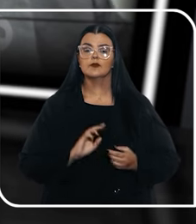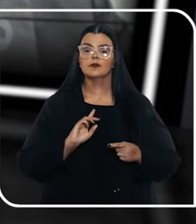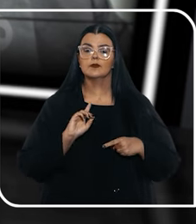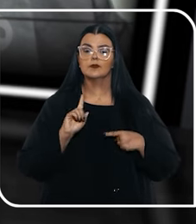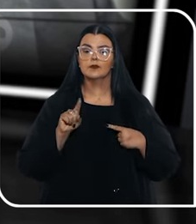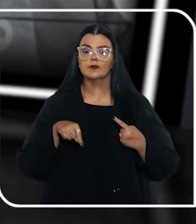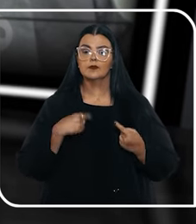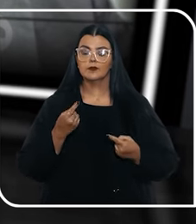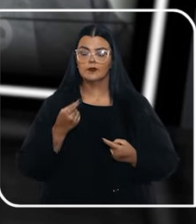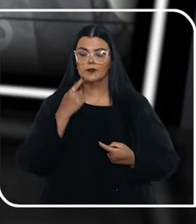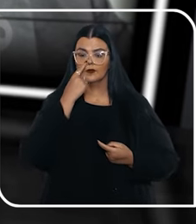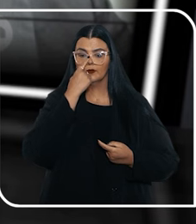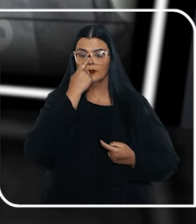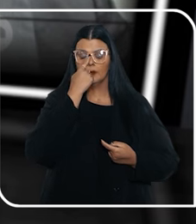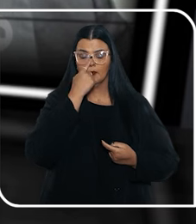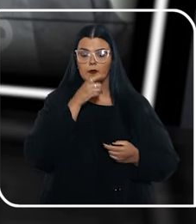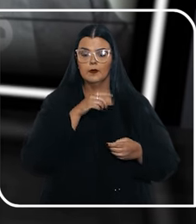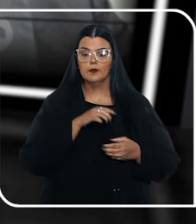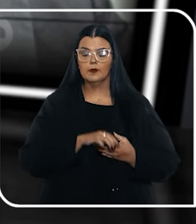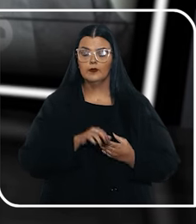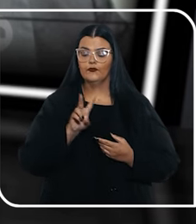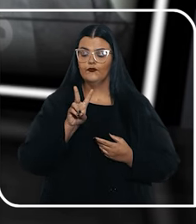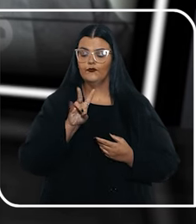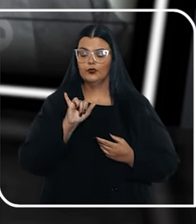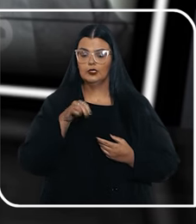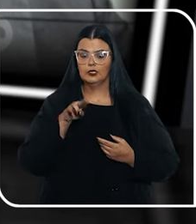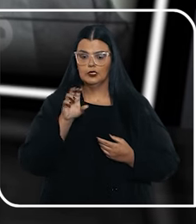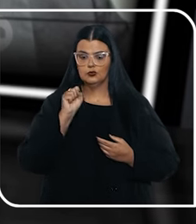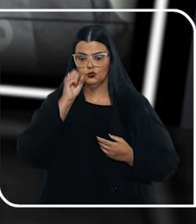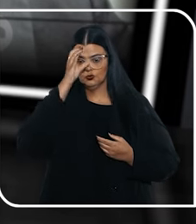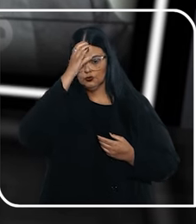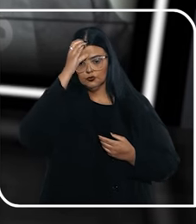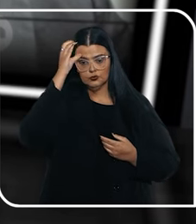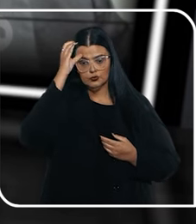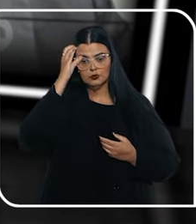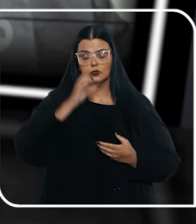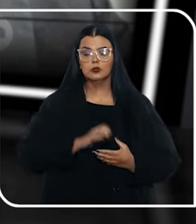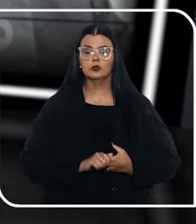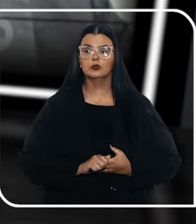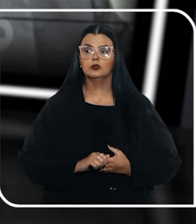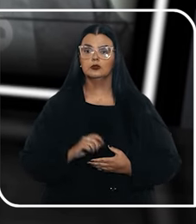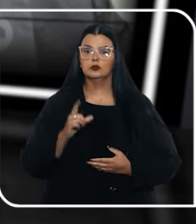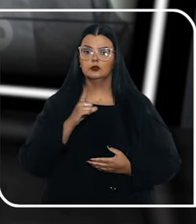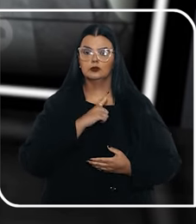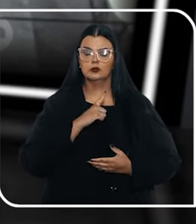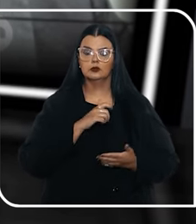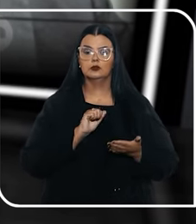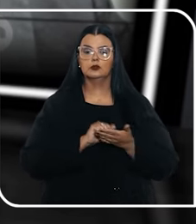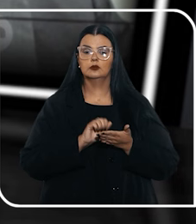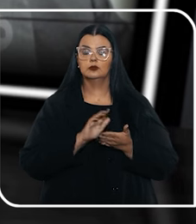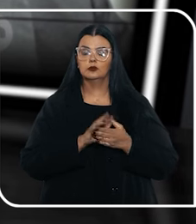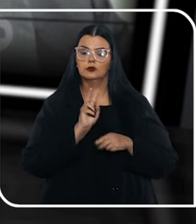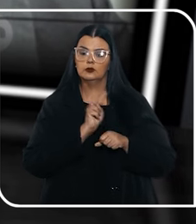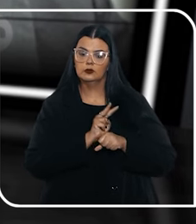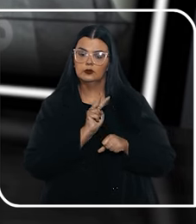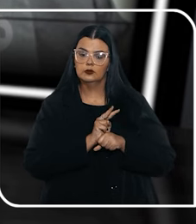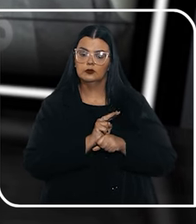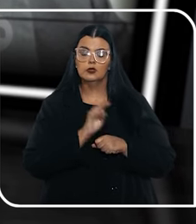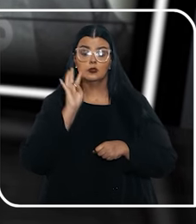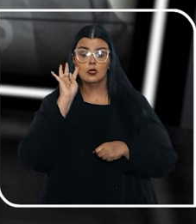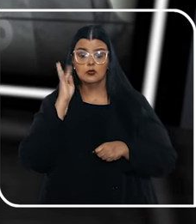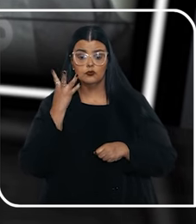E aí o Vinícius, né, que é o cliente, leu, acho que ele estava com um problema